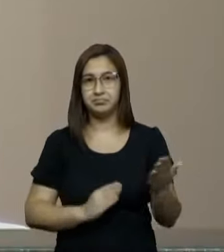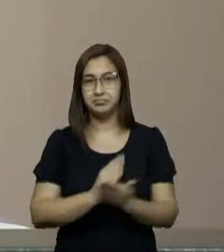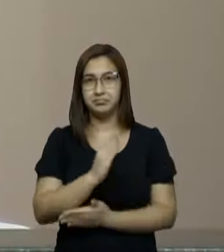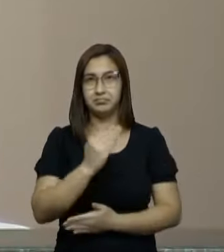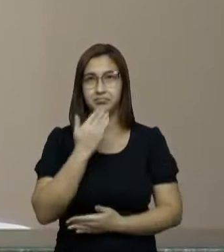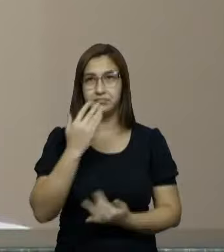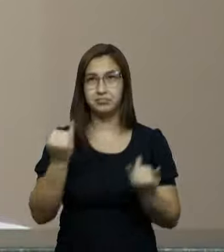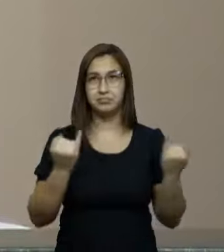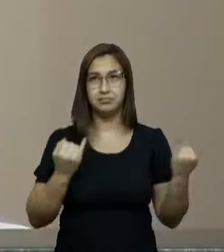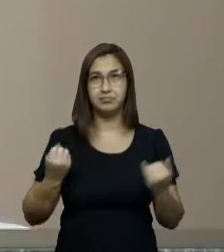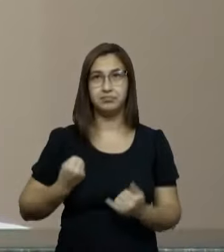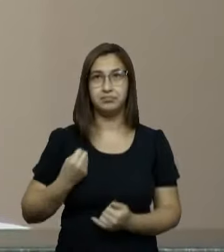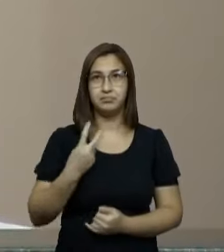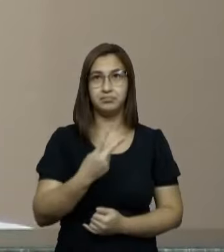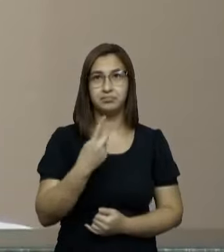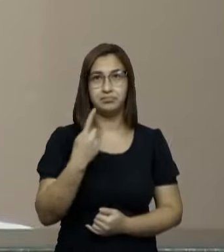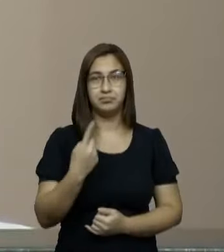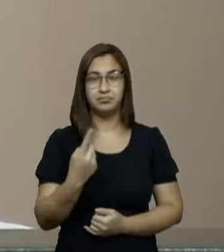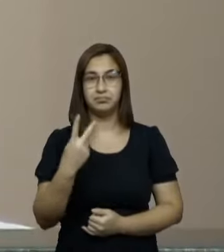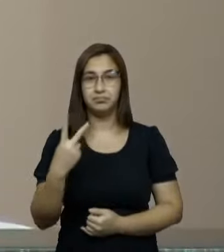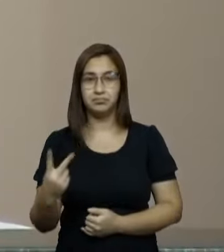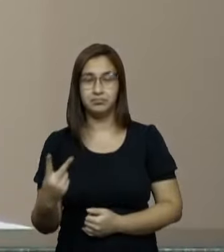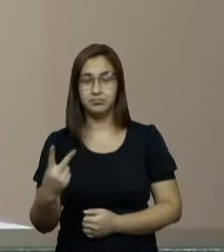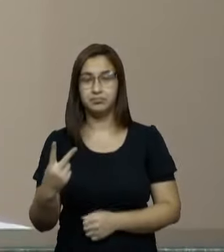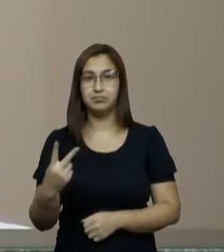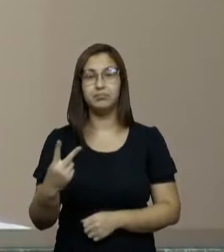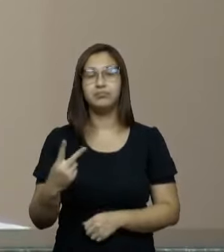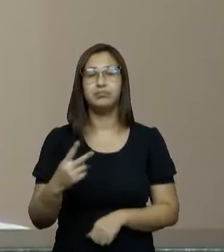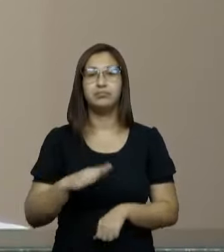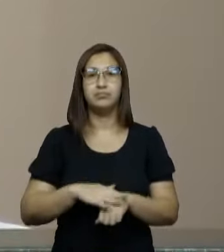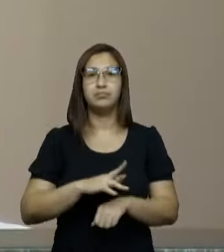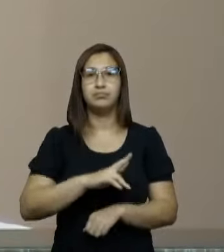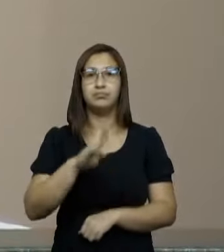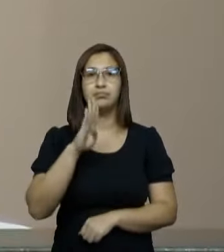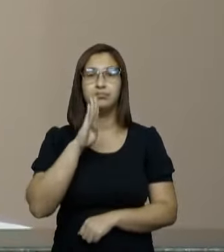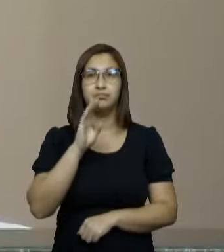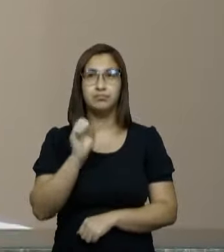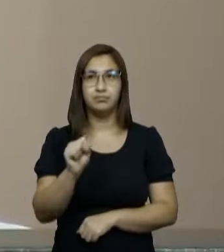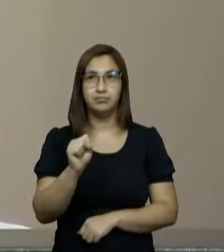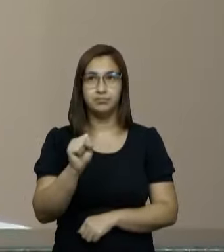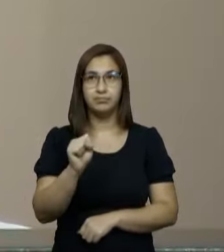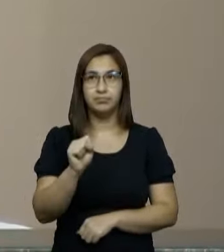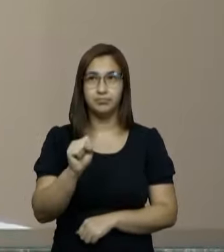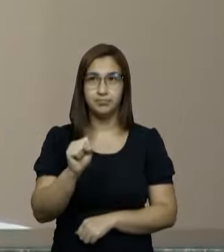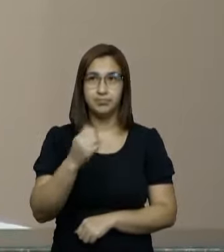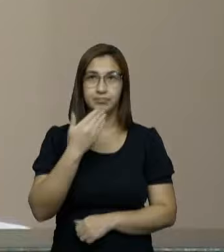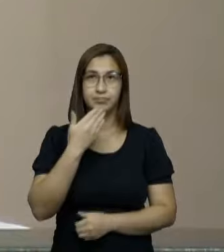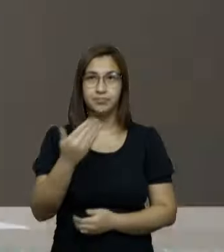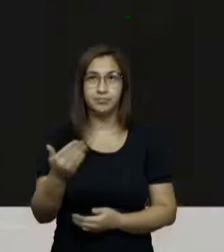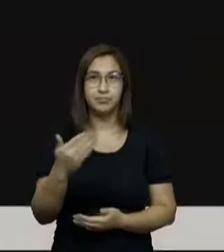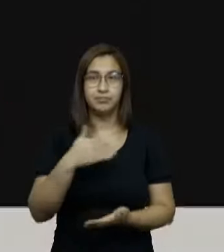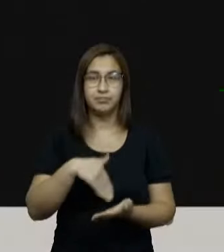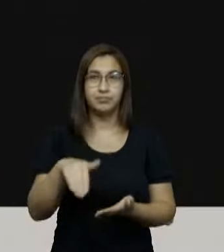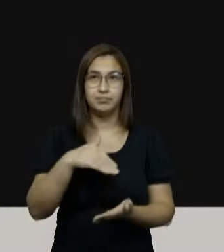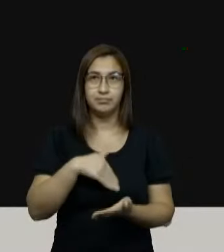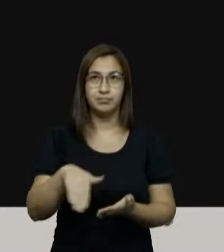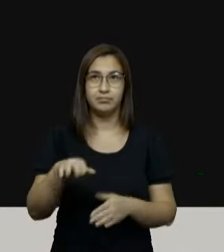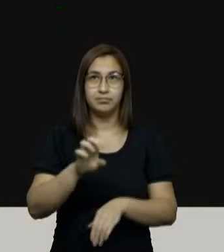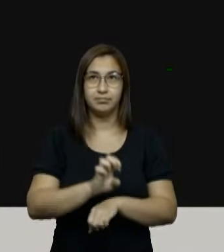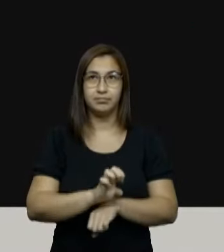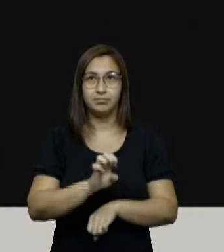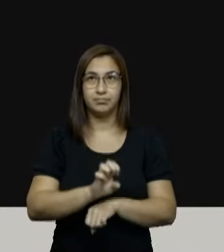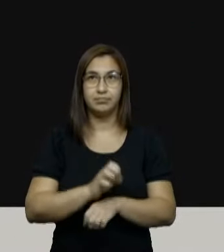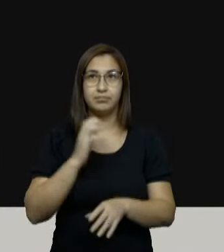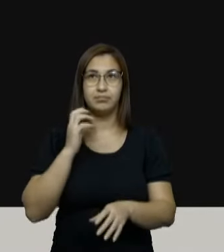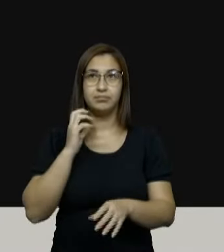Pedido de informação número 122, autor deputado Bruno Souza, solicitando ao secretário de Estado da